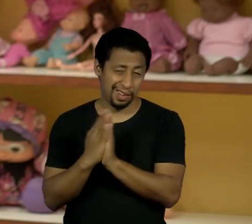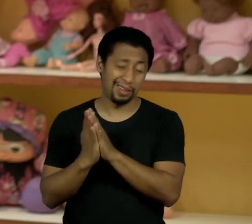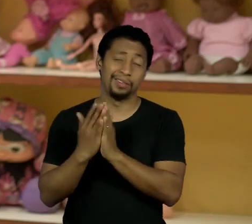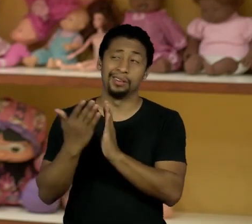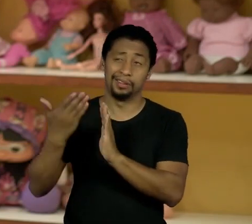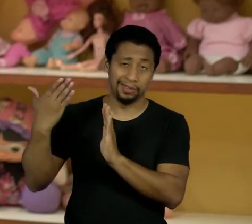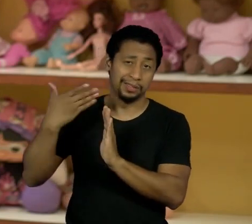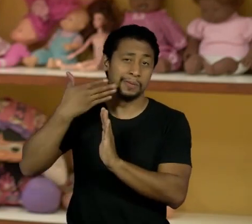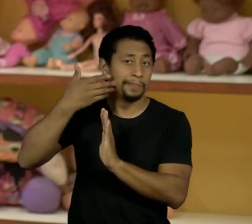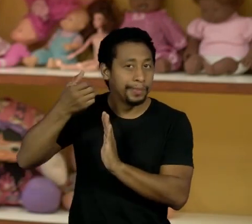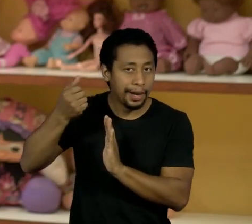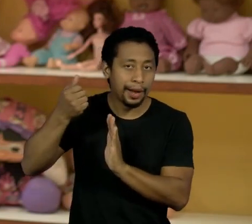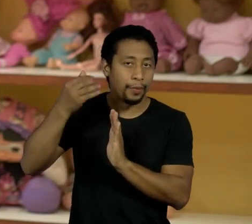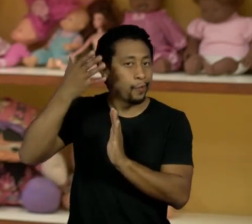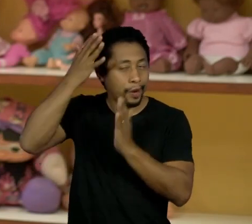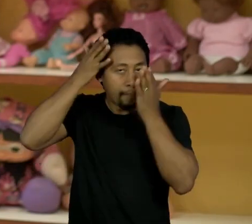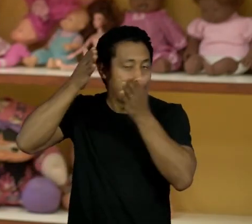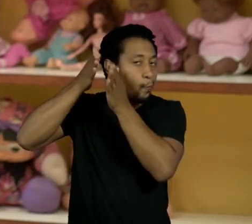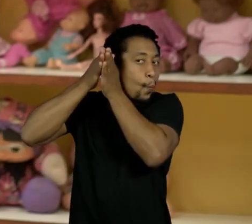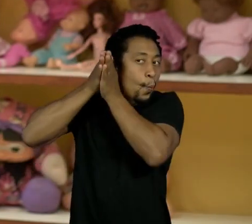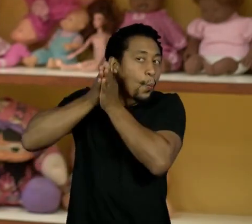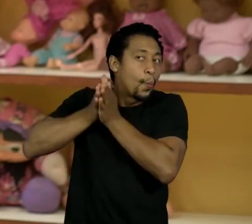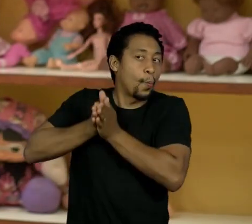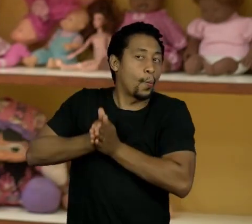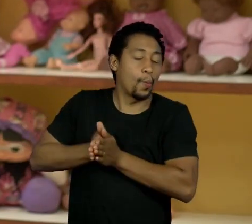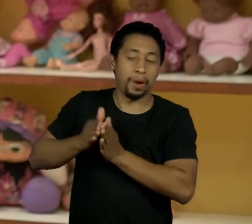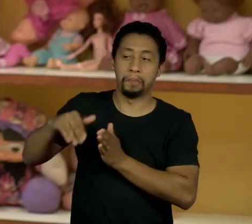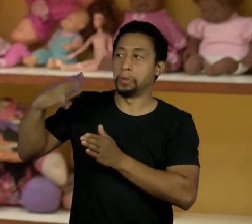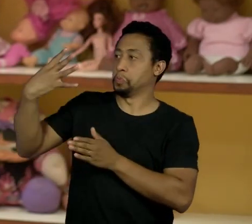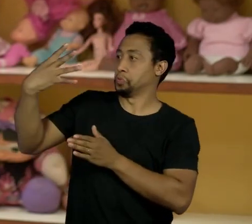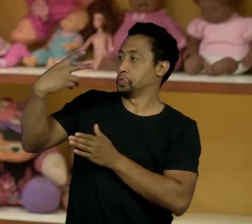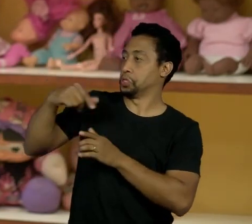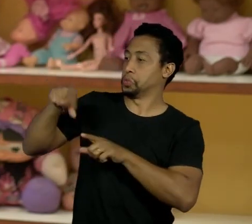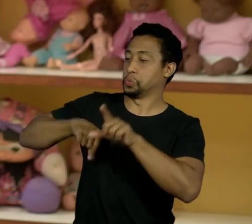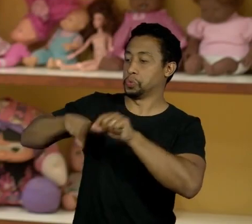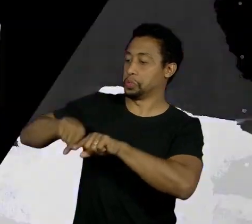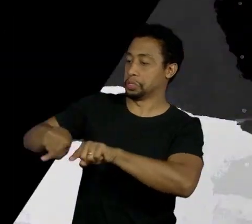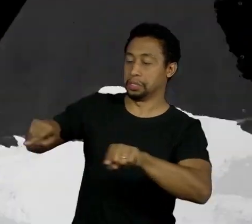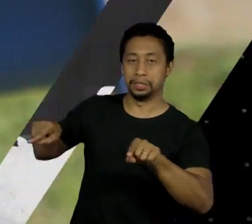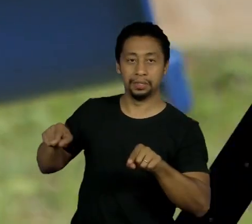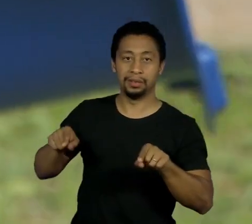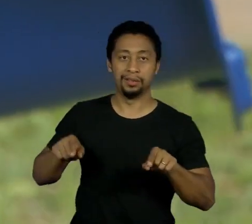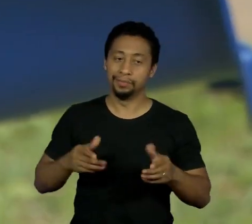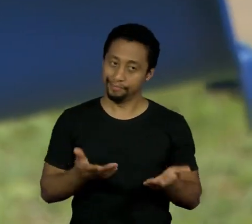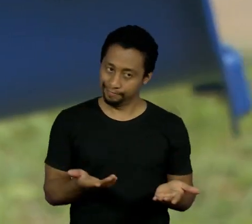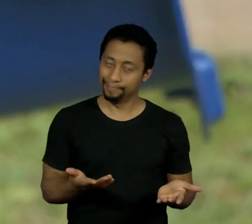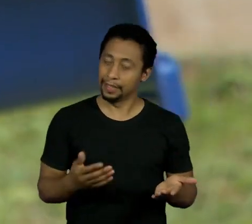brancas, dos cabelos lisos, são as belas e as escolhidas pelas crianças.